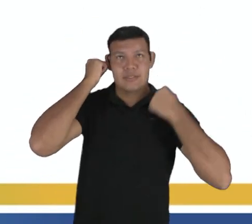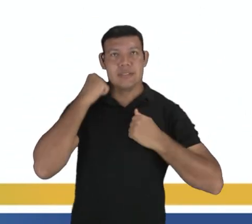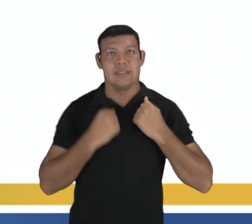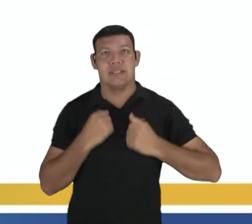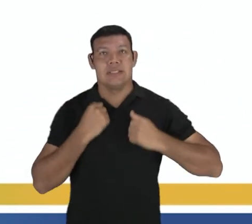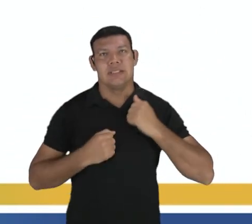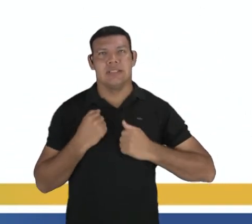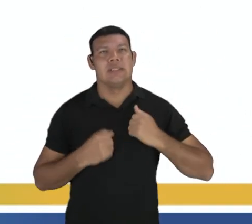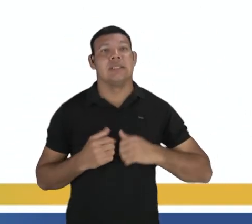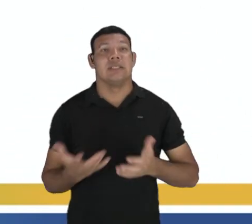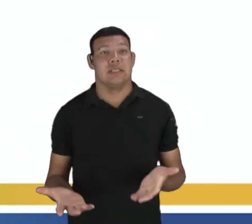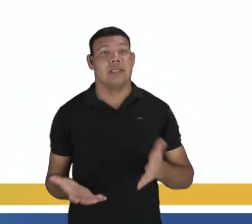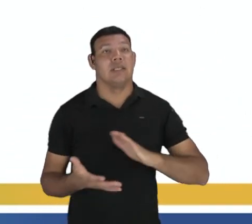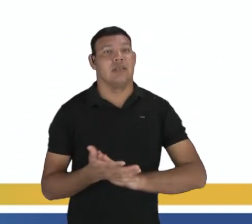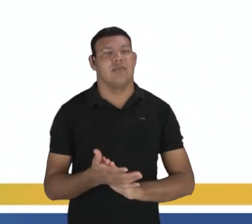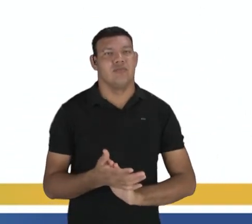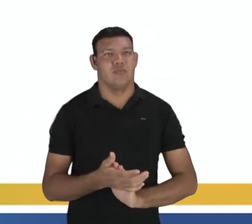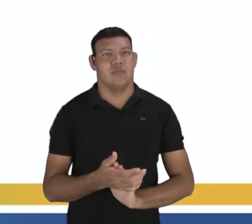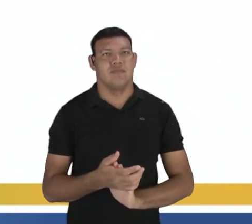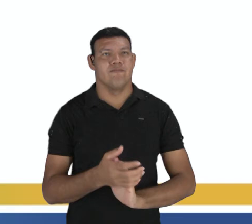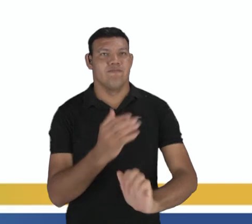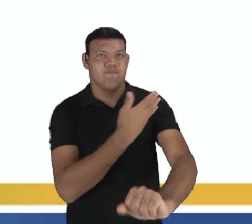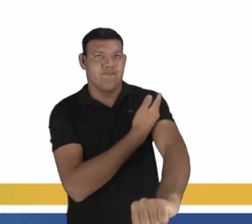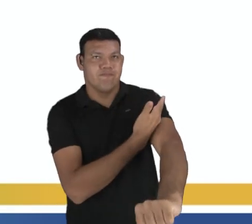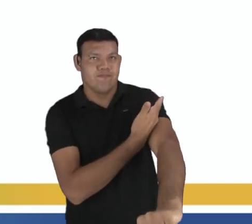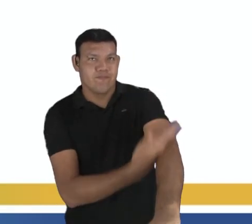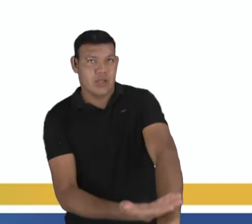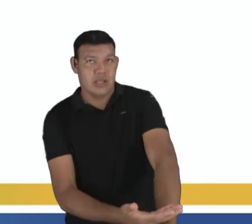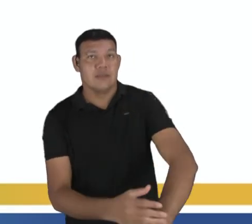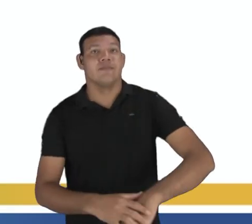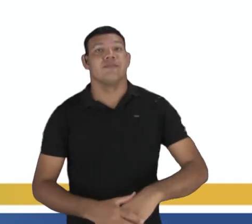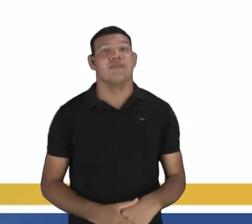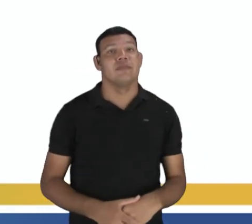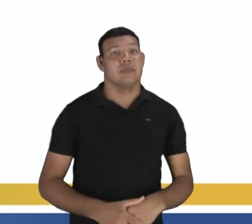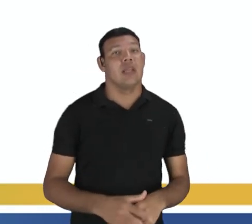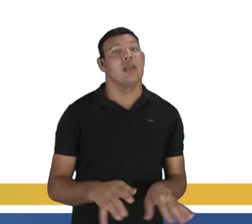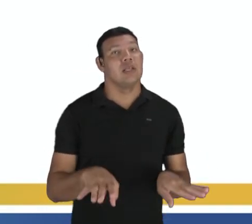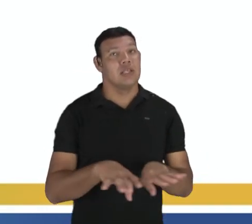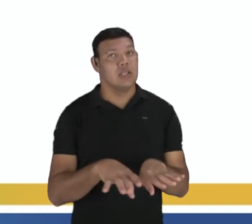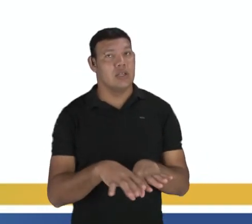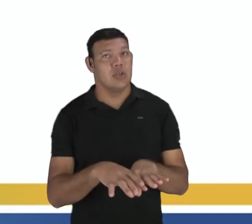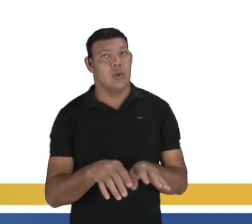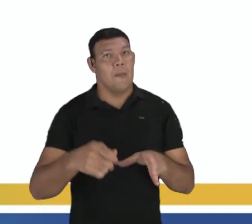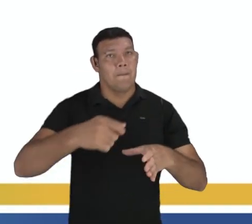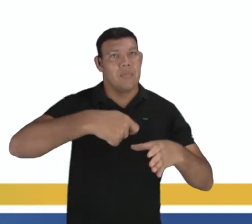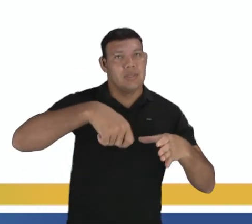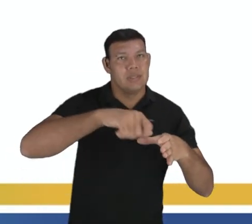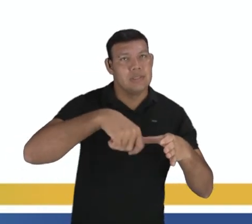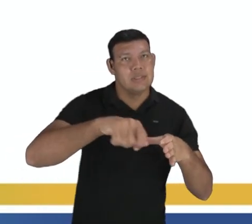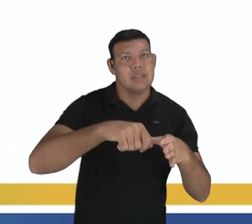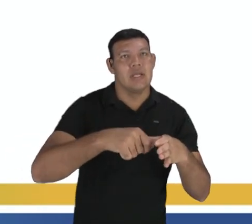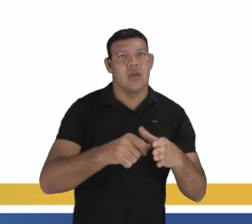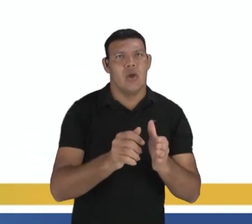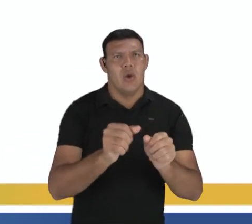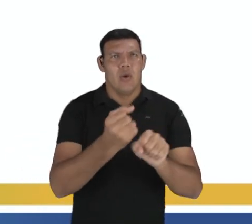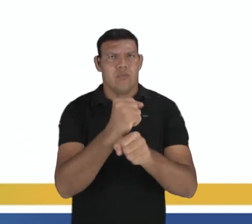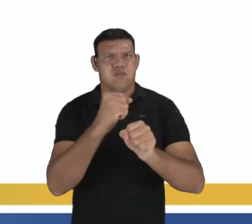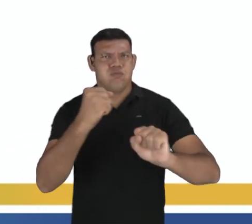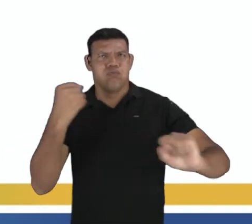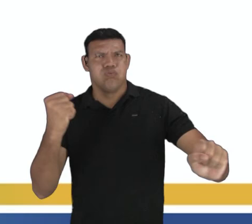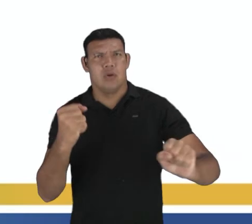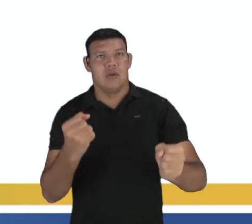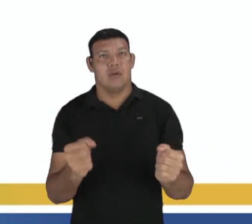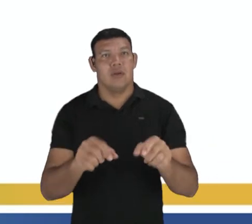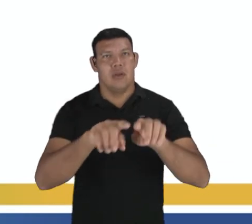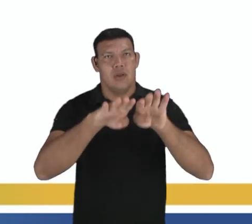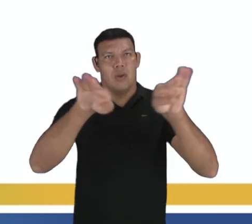malcriados instantes cada vez mais completos. A cozinha era, enfim, espaçosa. O fogão enguiçado dava estouros.